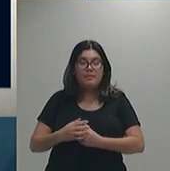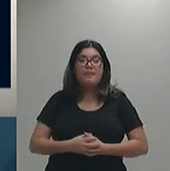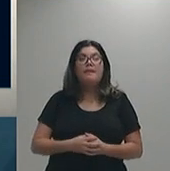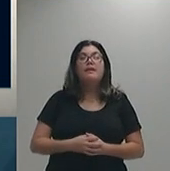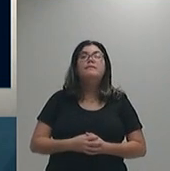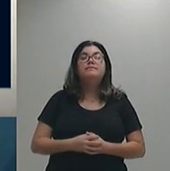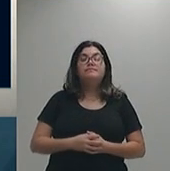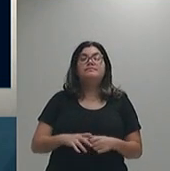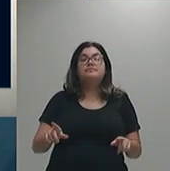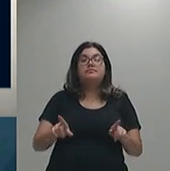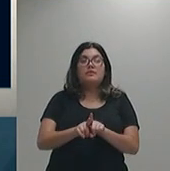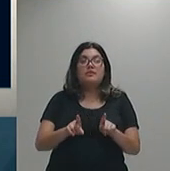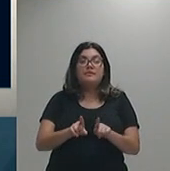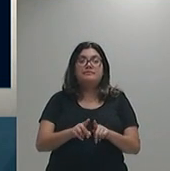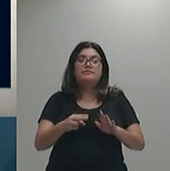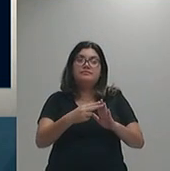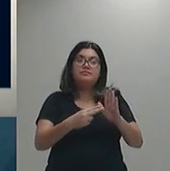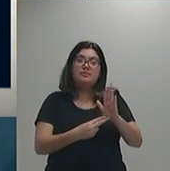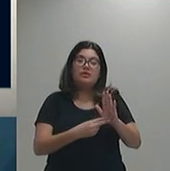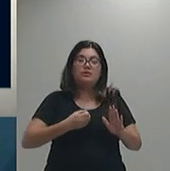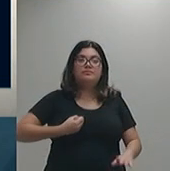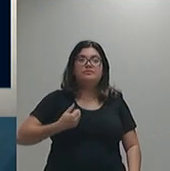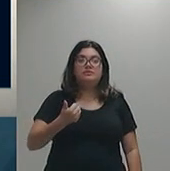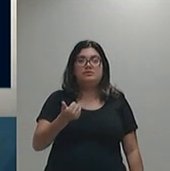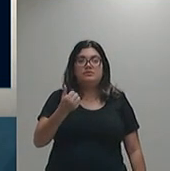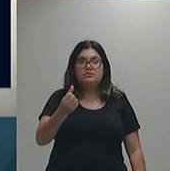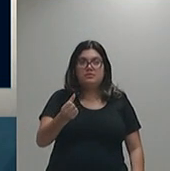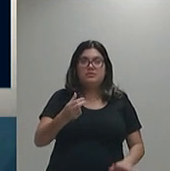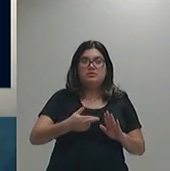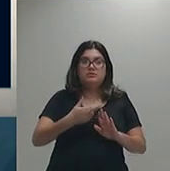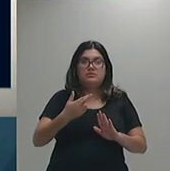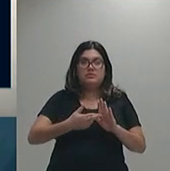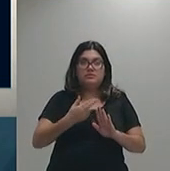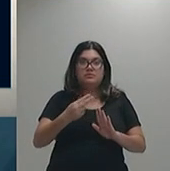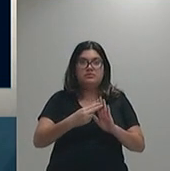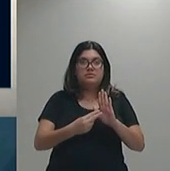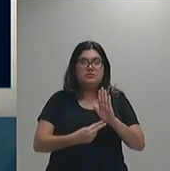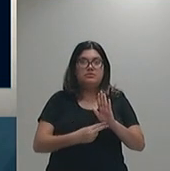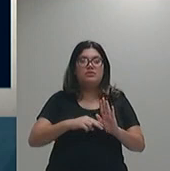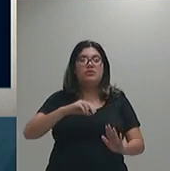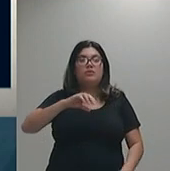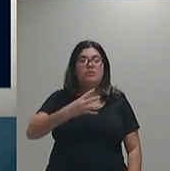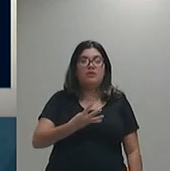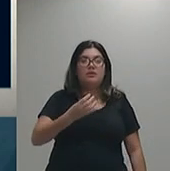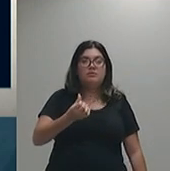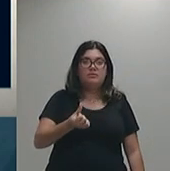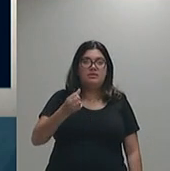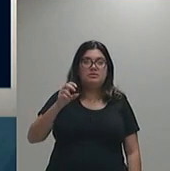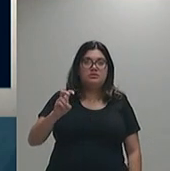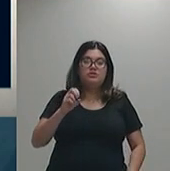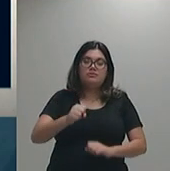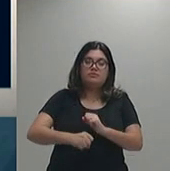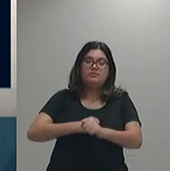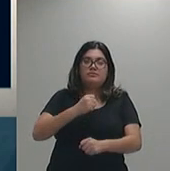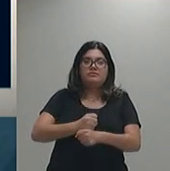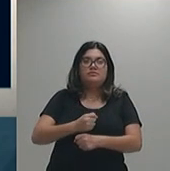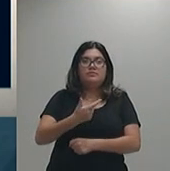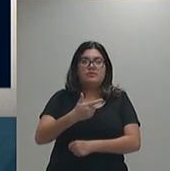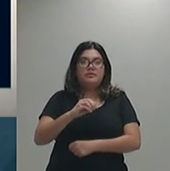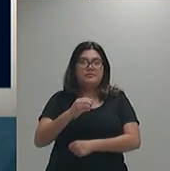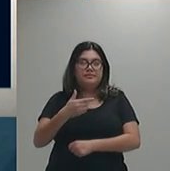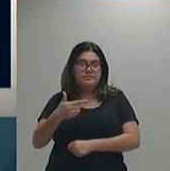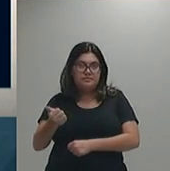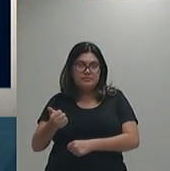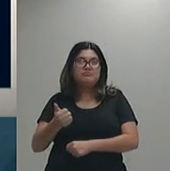a norma incerta no artigo 16 da resolução normativa 465 de 2021 reproduz Com